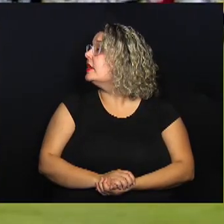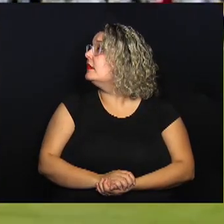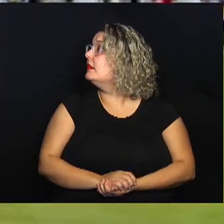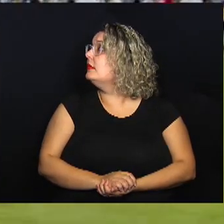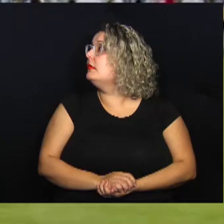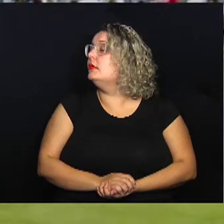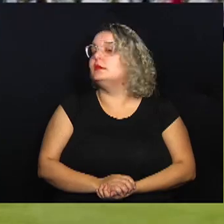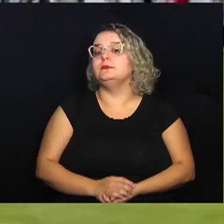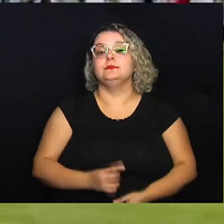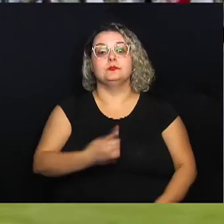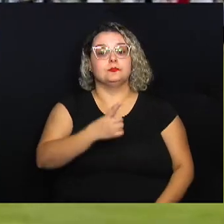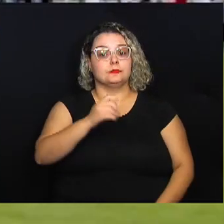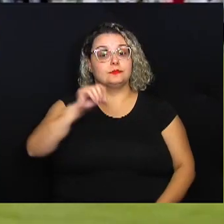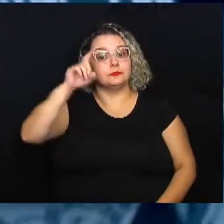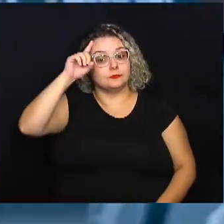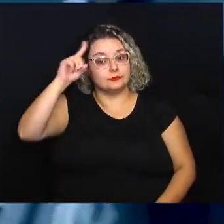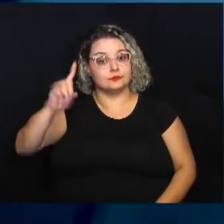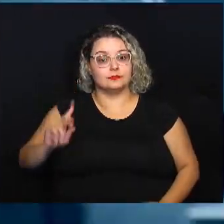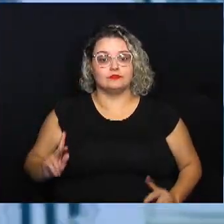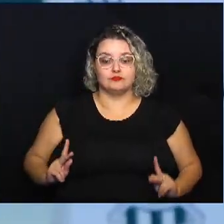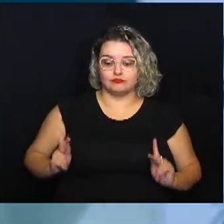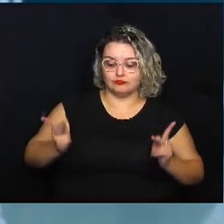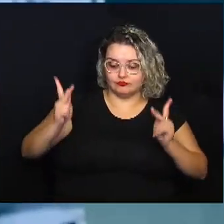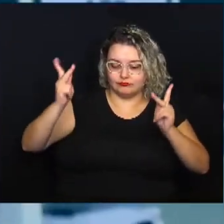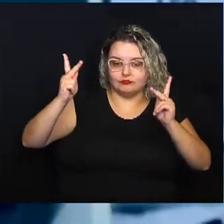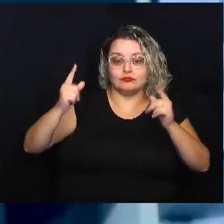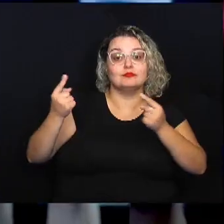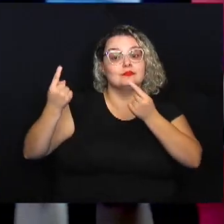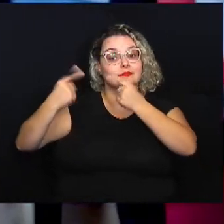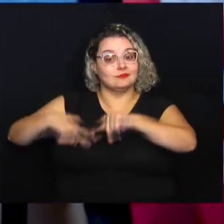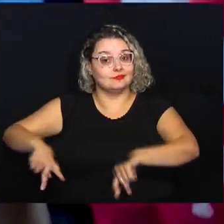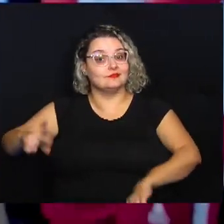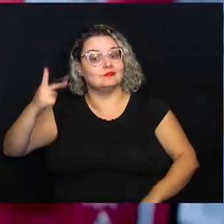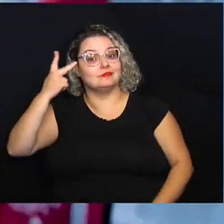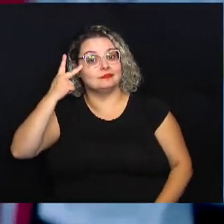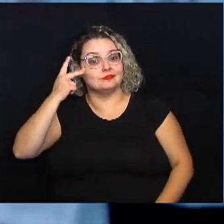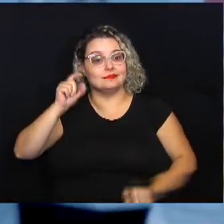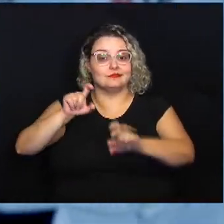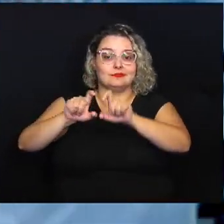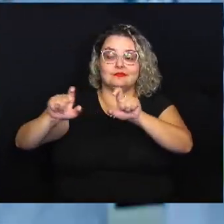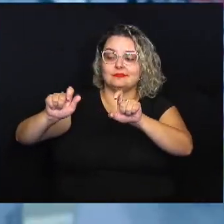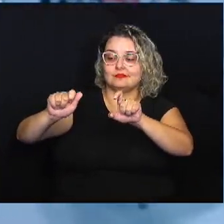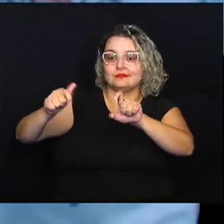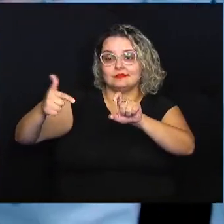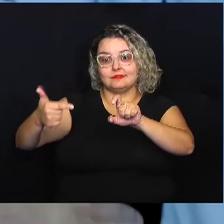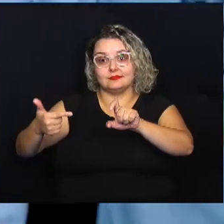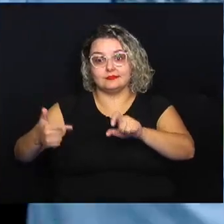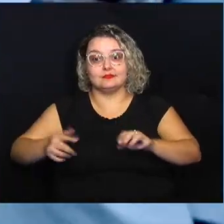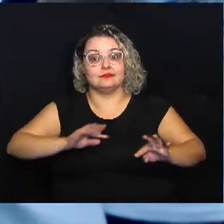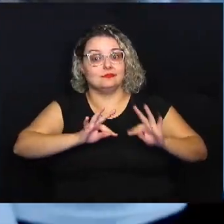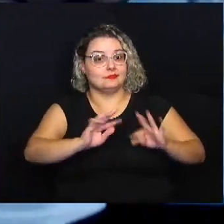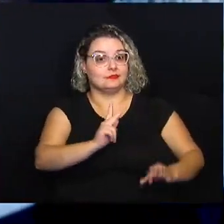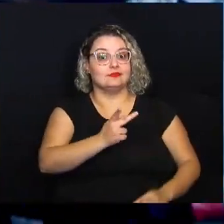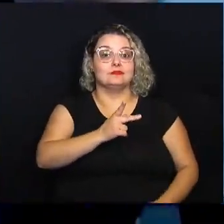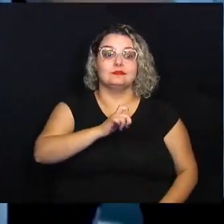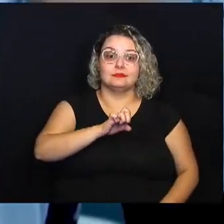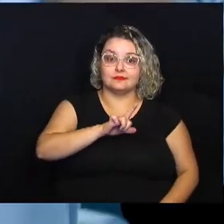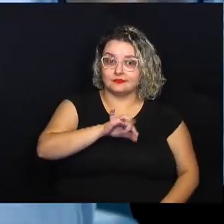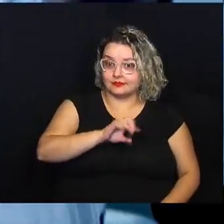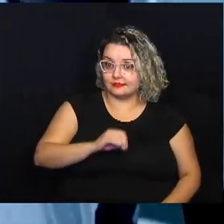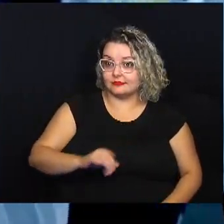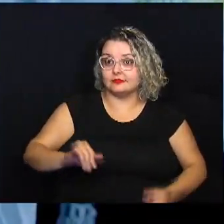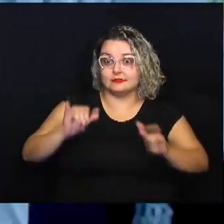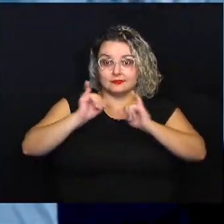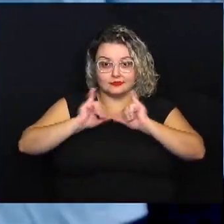Apenas 10 dias após a conquista do Campeonato Paulista da Série A2, o técnico Hélio dos Anjos comunicou na tarde